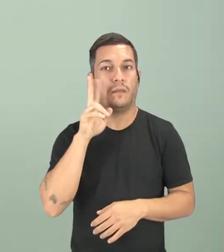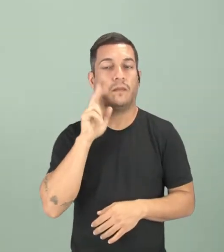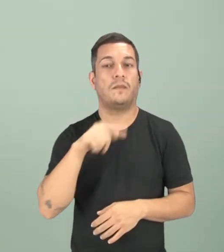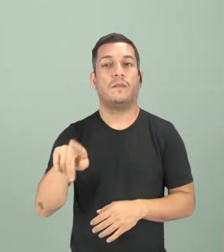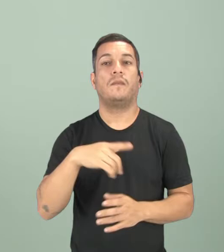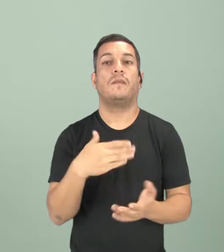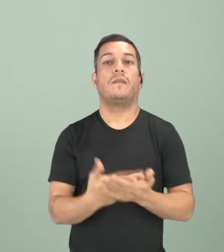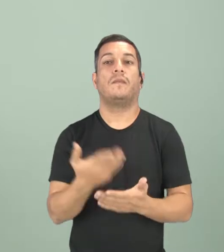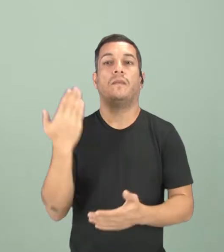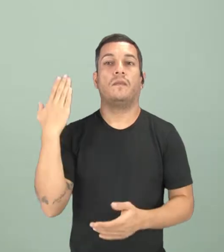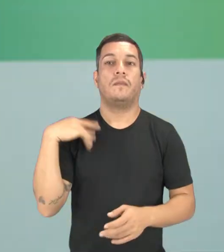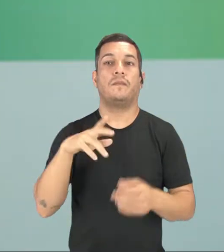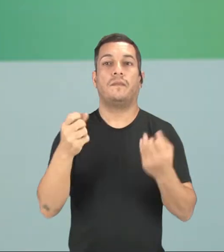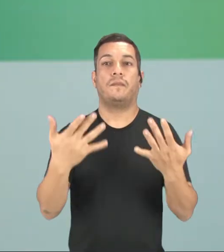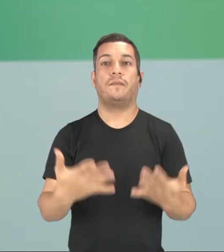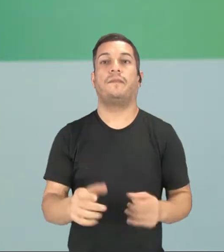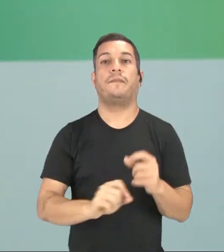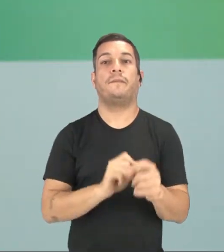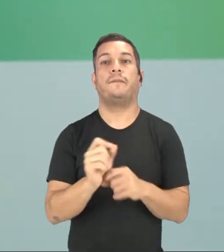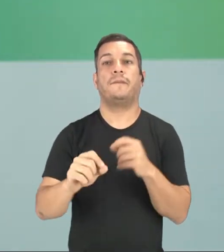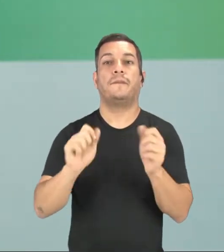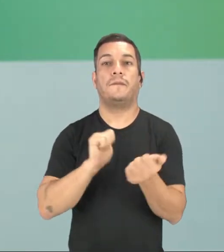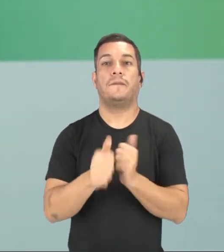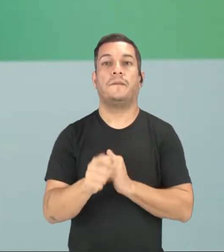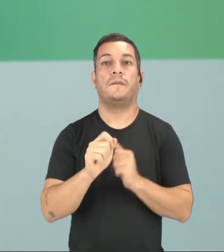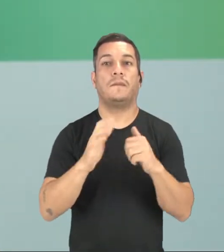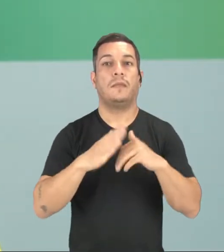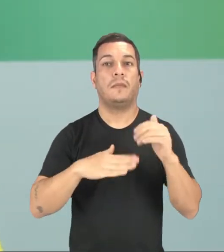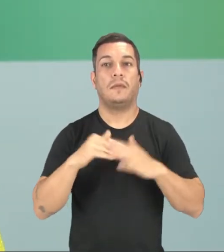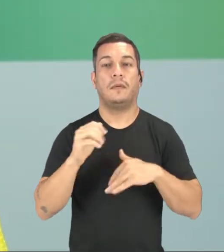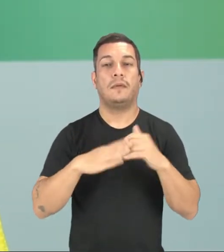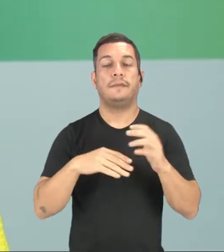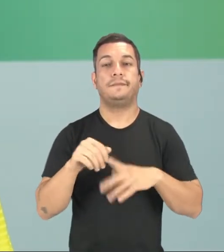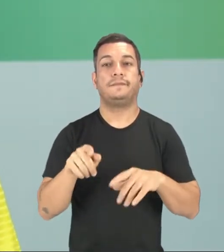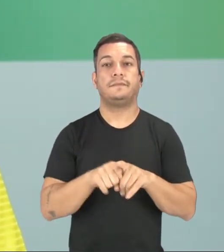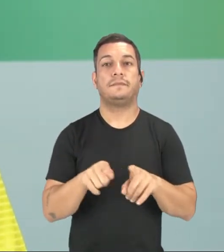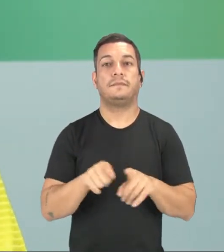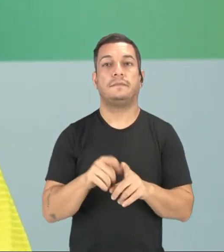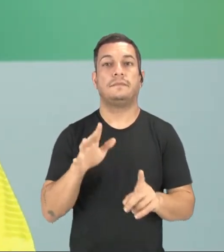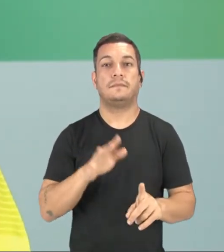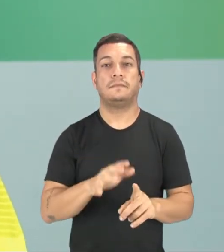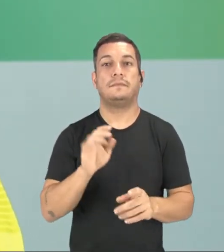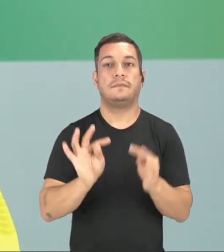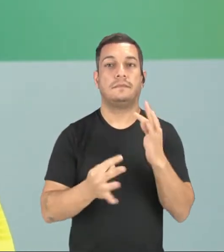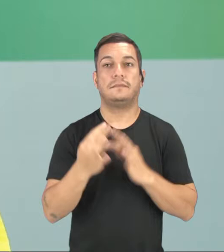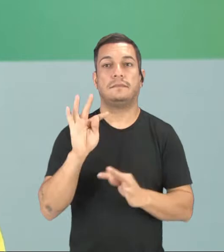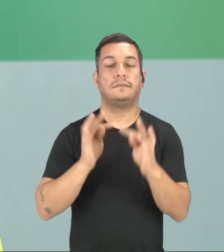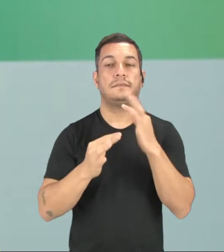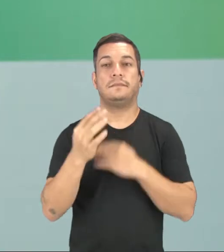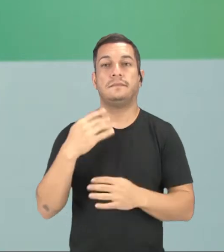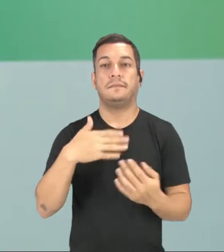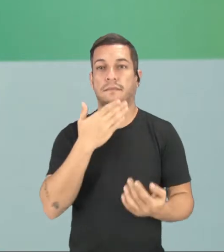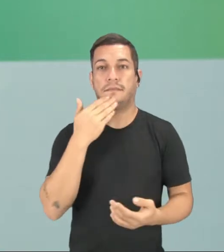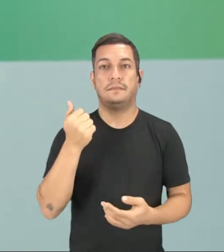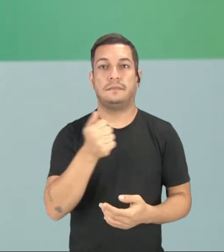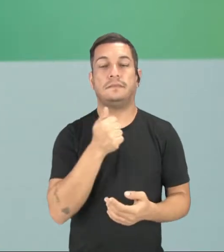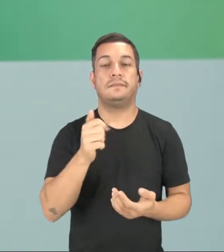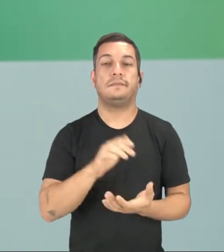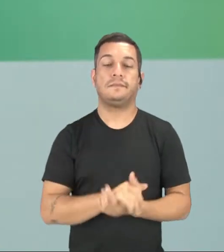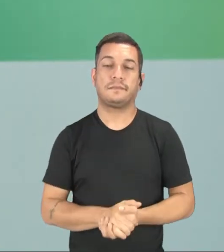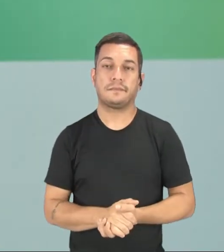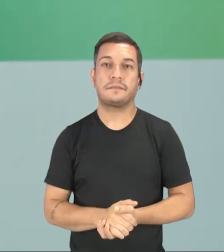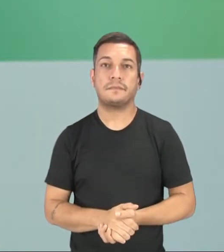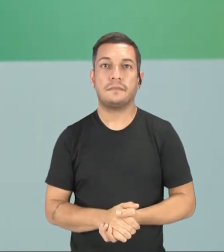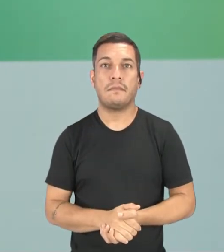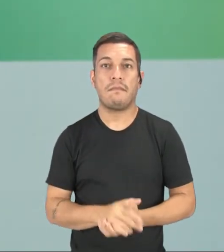a vocês que na aula passada nós trabalhamos a questão do esporte profissional e a influência da tecnologia no melhoramento